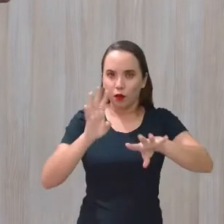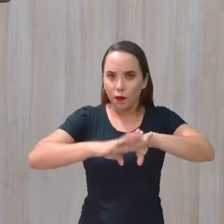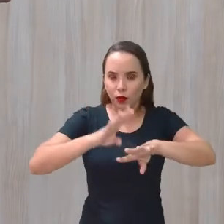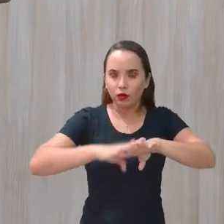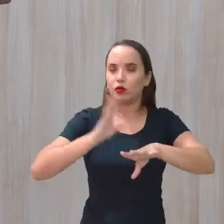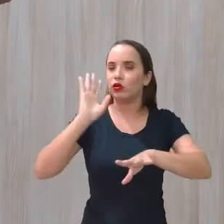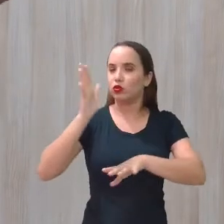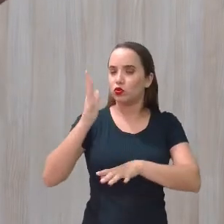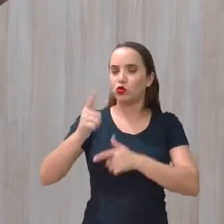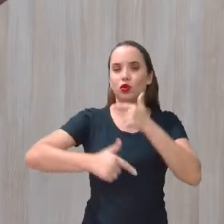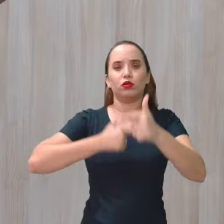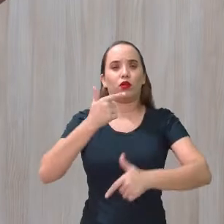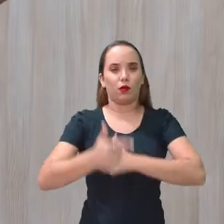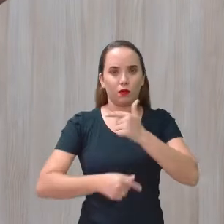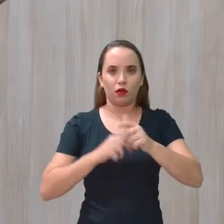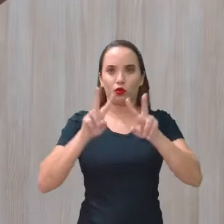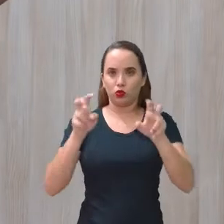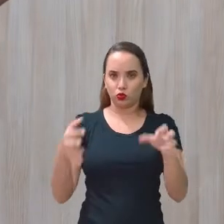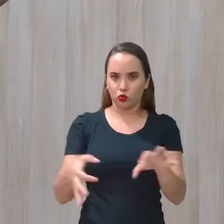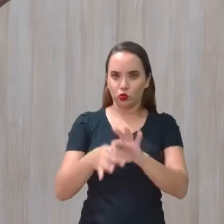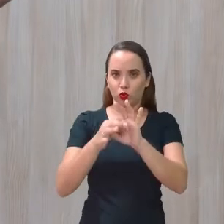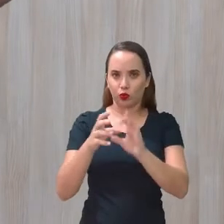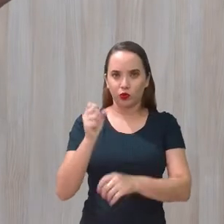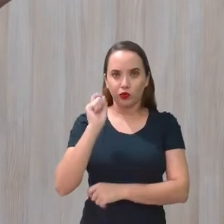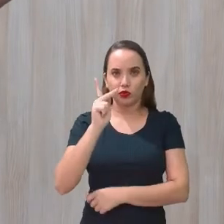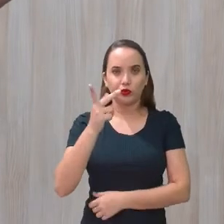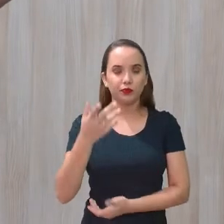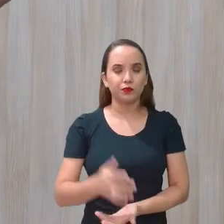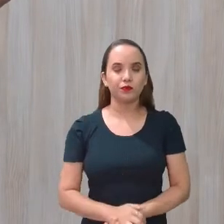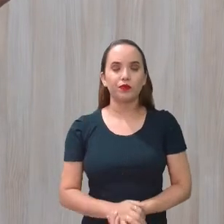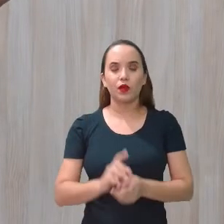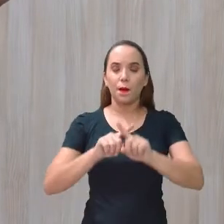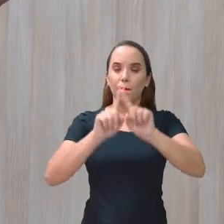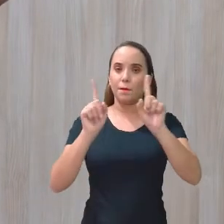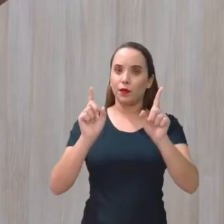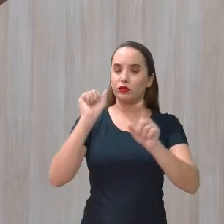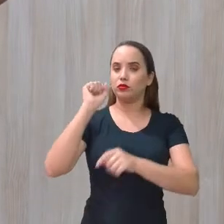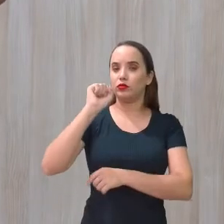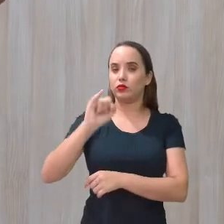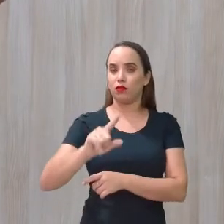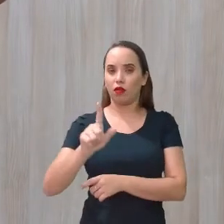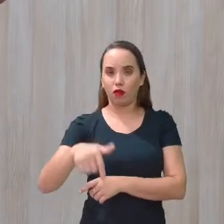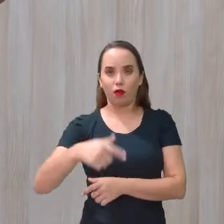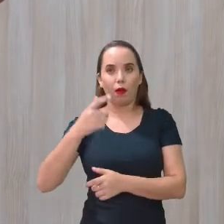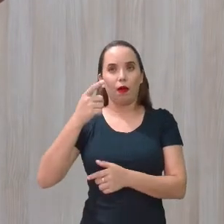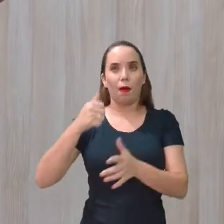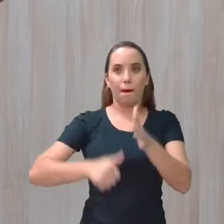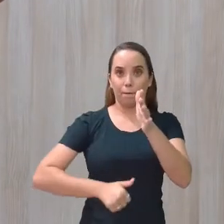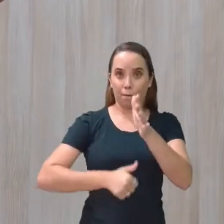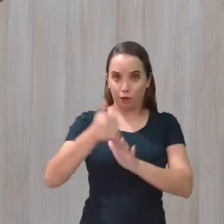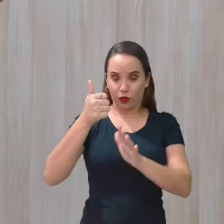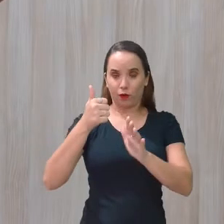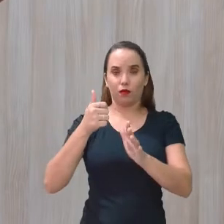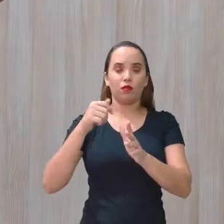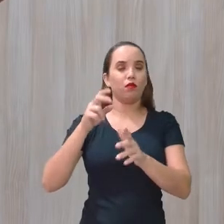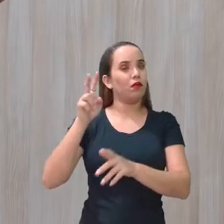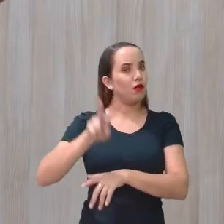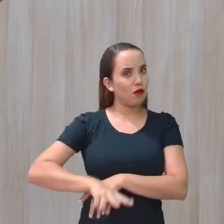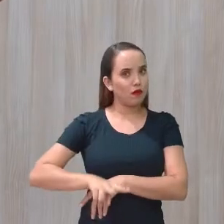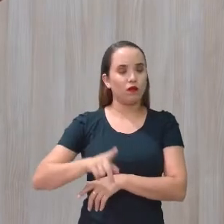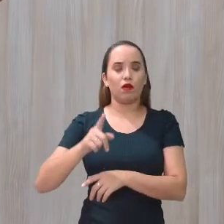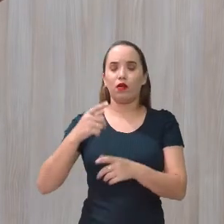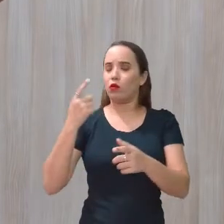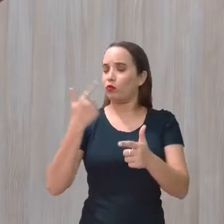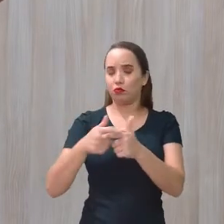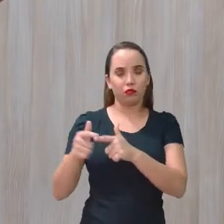temas relacionados a isso daí, tá bom? Mas se você está vendo a aula pela primeira vez, ou seja, não viu a aula anterior, não tem problema, você